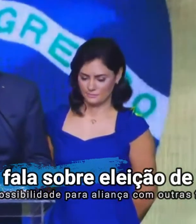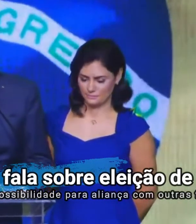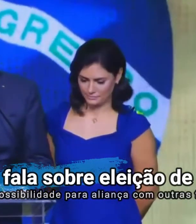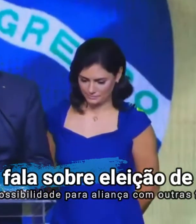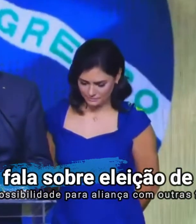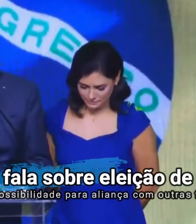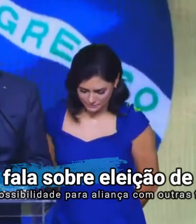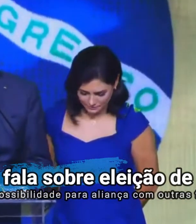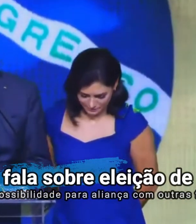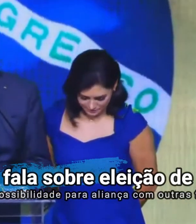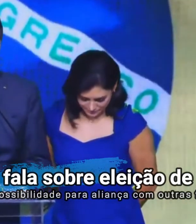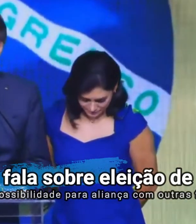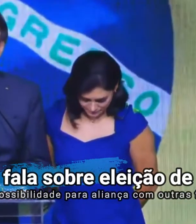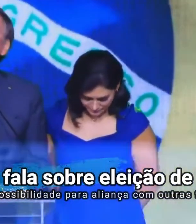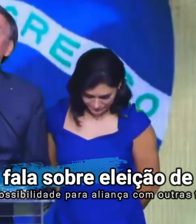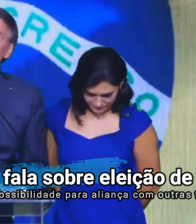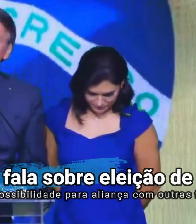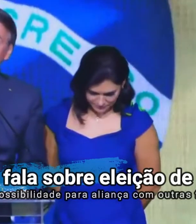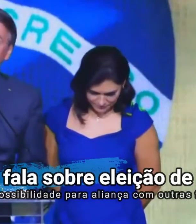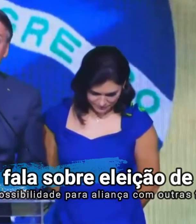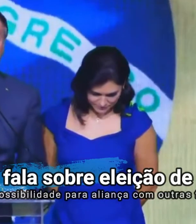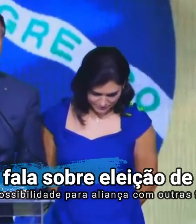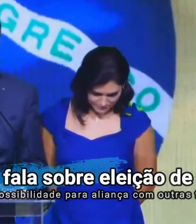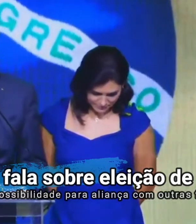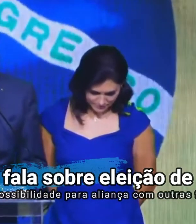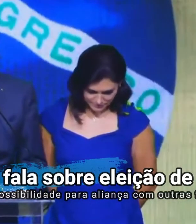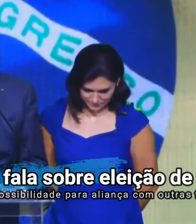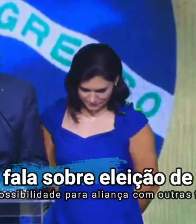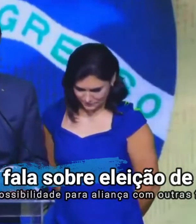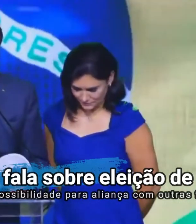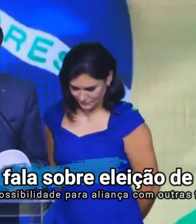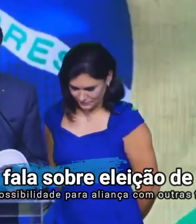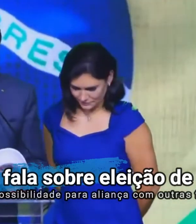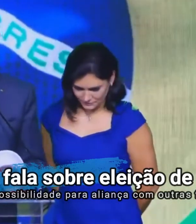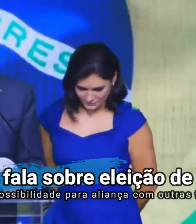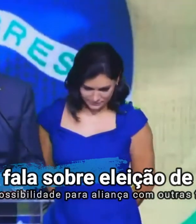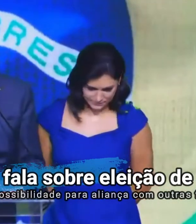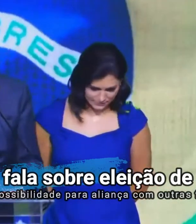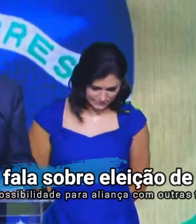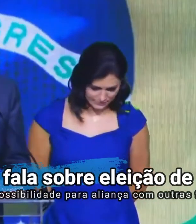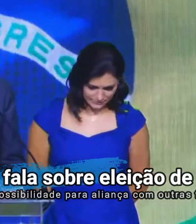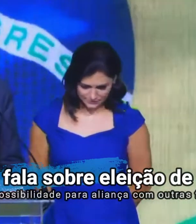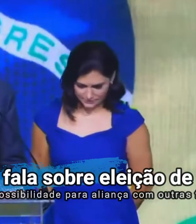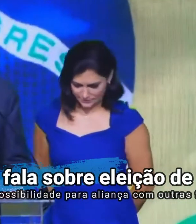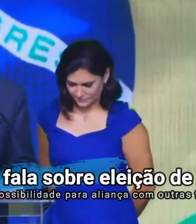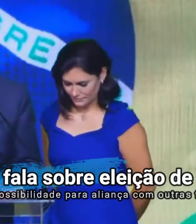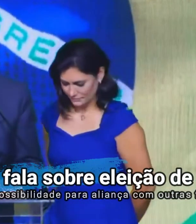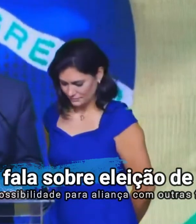Se não der, quem vier candidato para outro partido, o receberemos no futuro de braços abertos, sem problema nenhum.